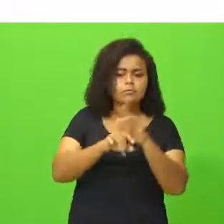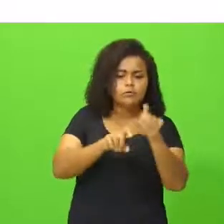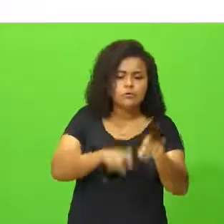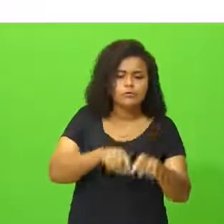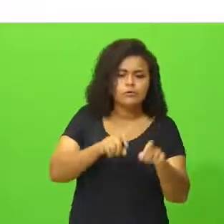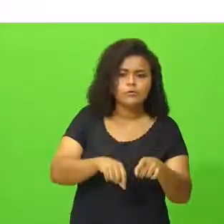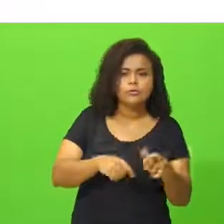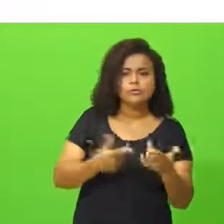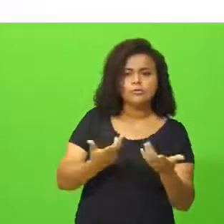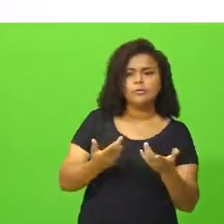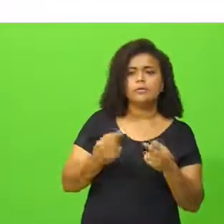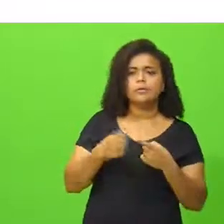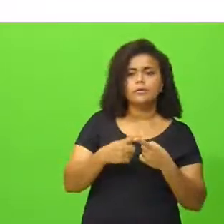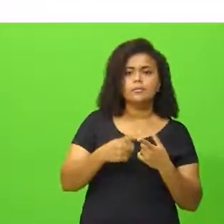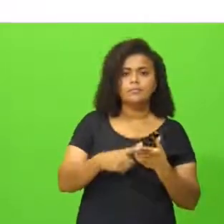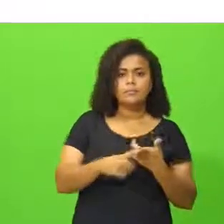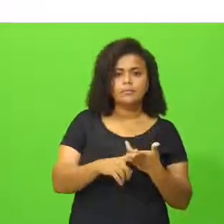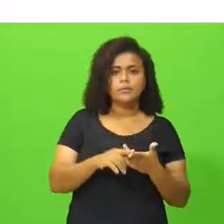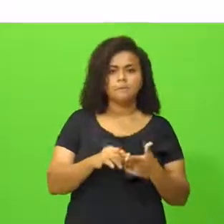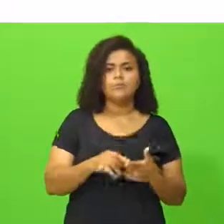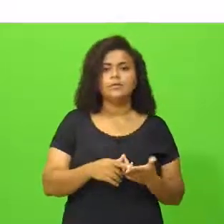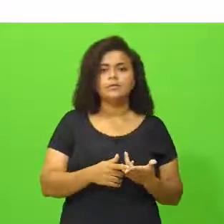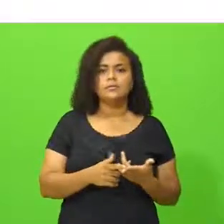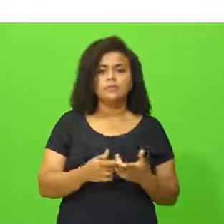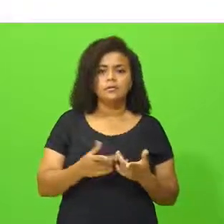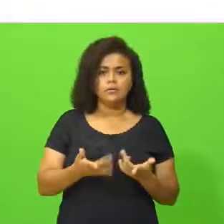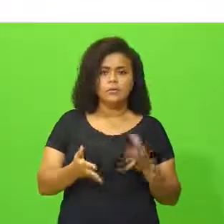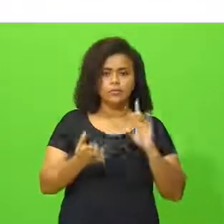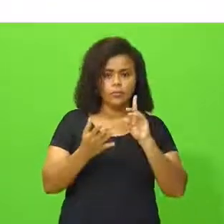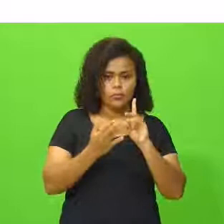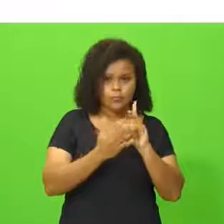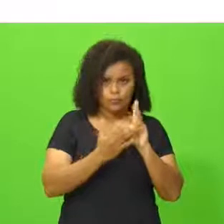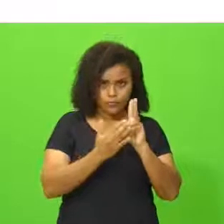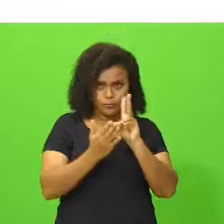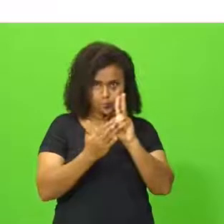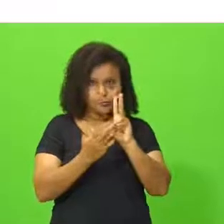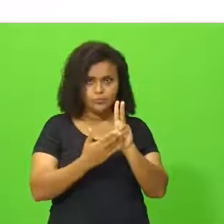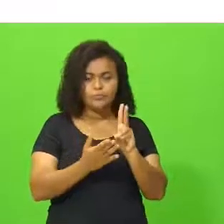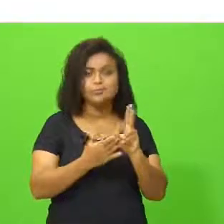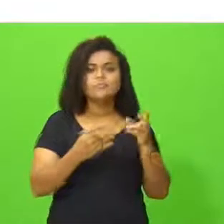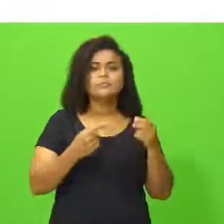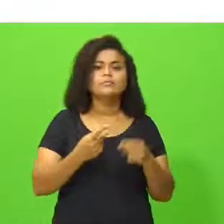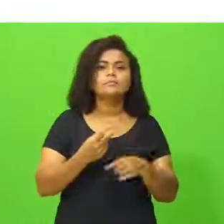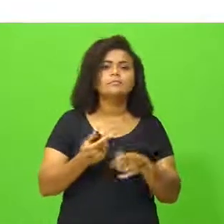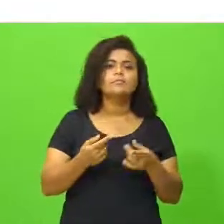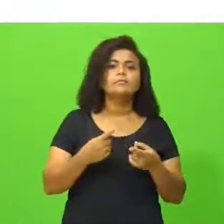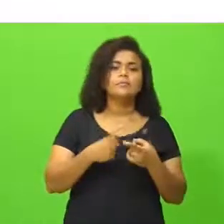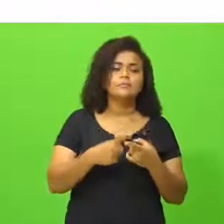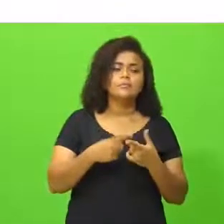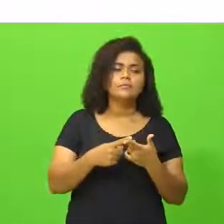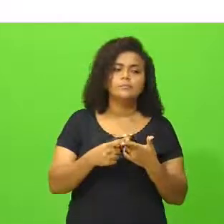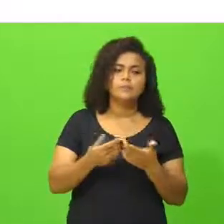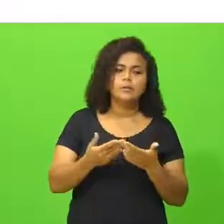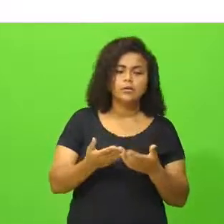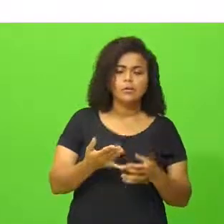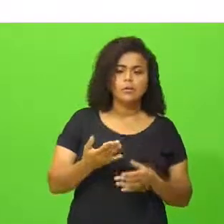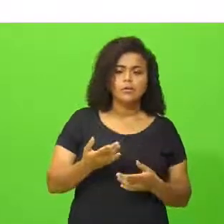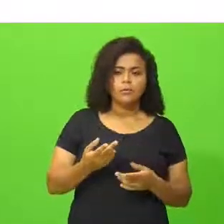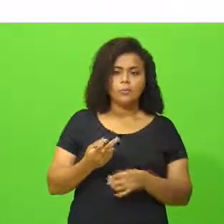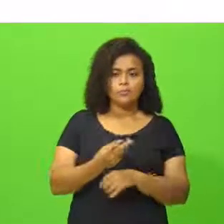exploração, principalmente da mão de obra local. Inicialmente a mão de obra indígena, posteriormente com o tráfico negreiro,